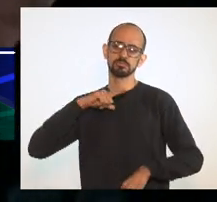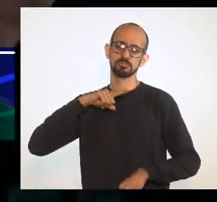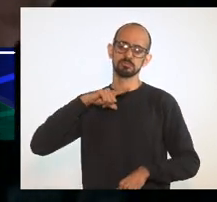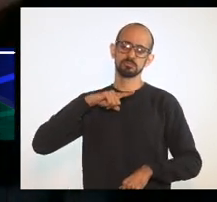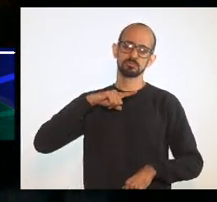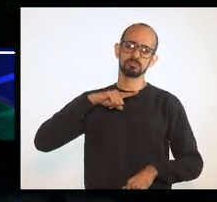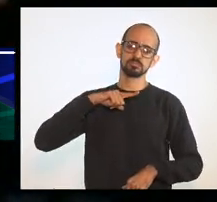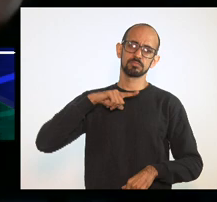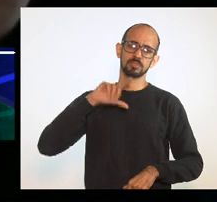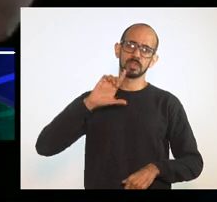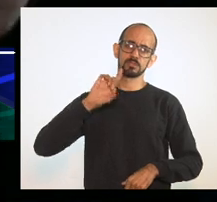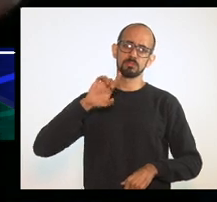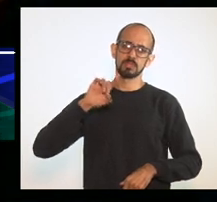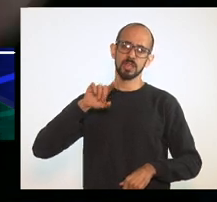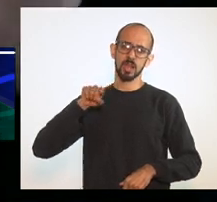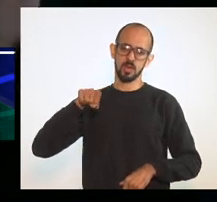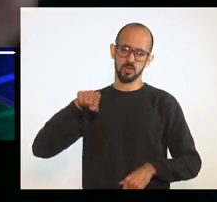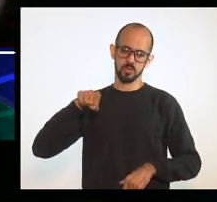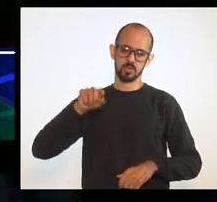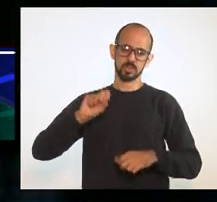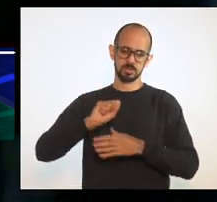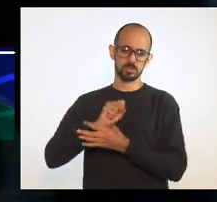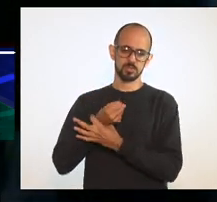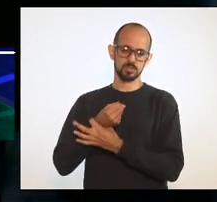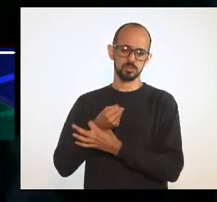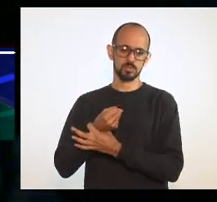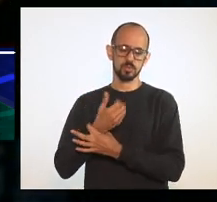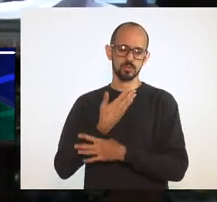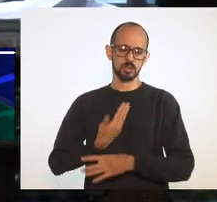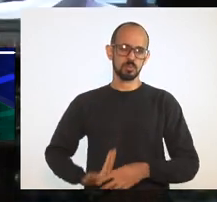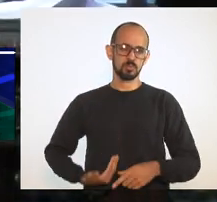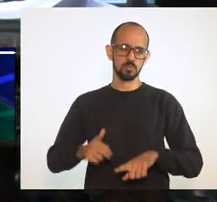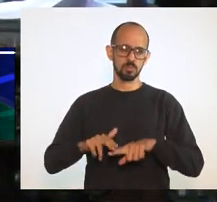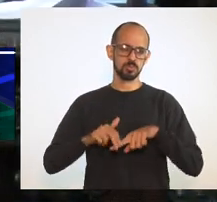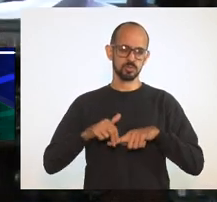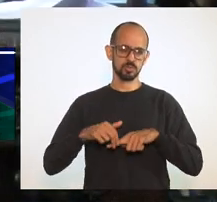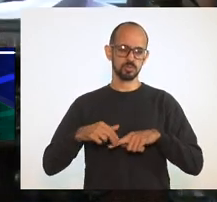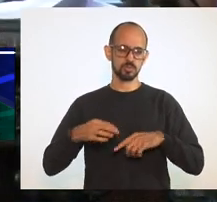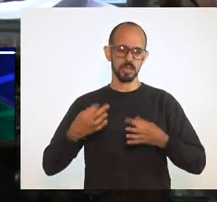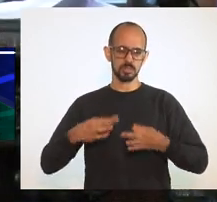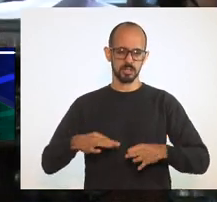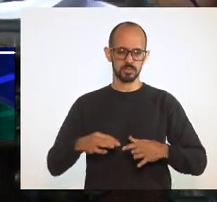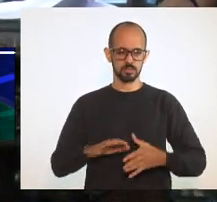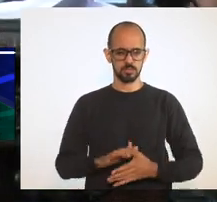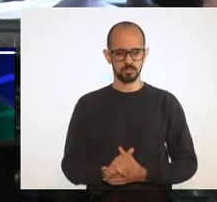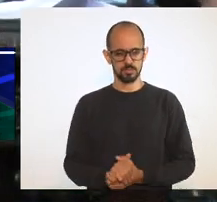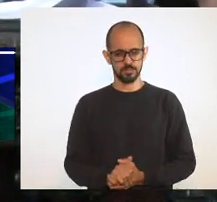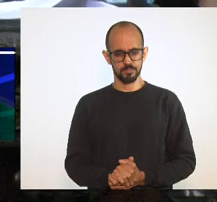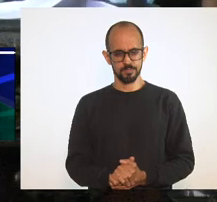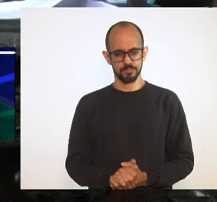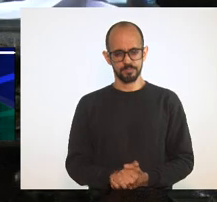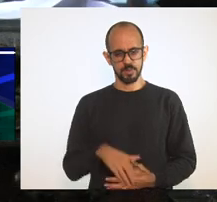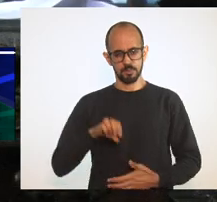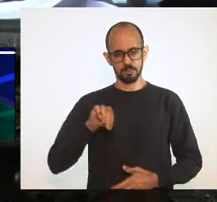pública e, portanto, a preocupação é válida. Pela Comissão de Orçamento, deputado Márcio